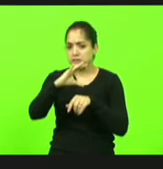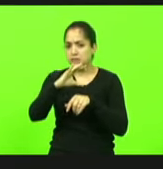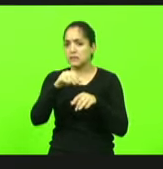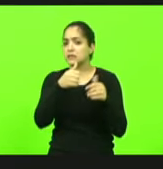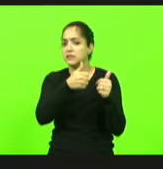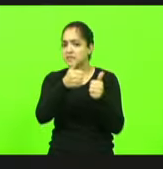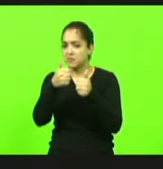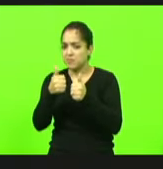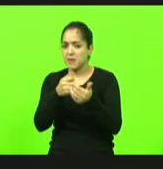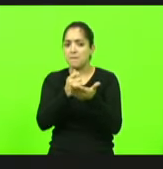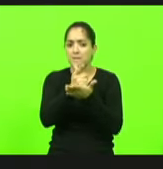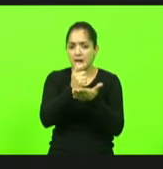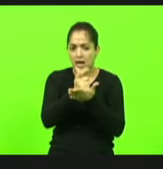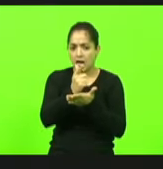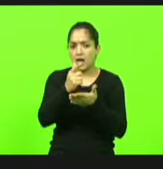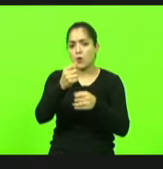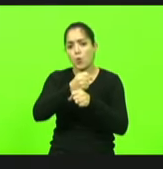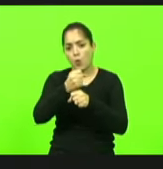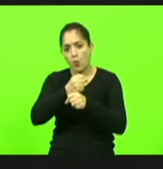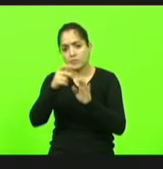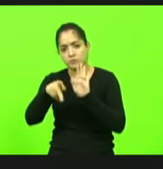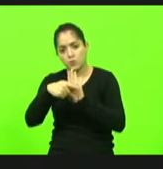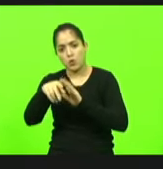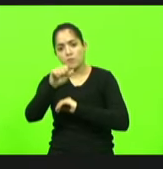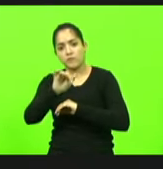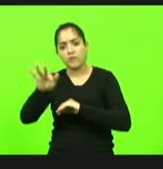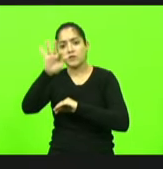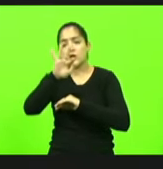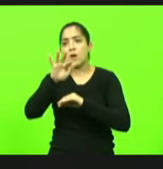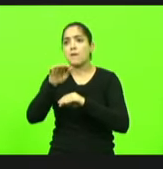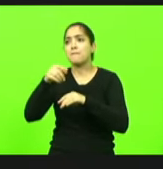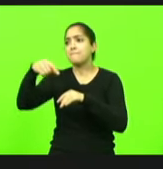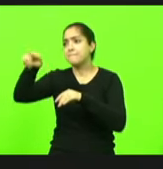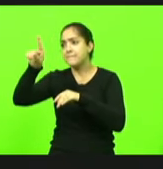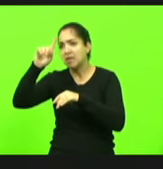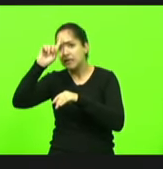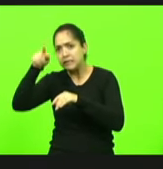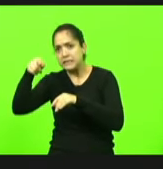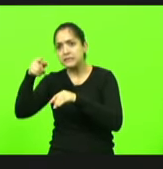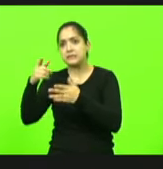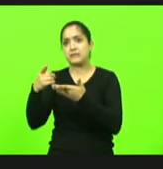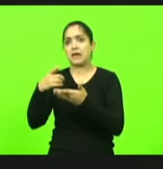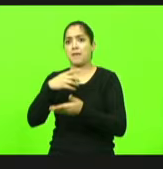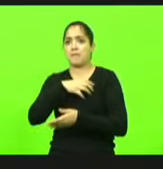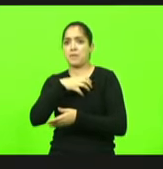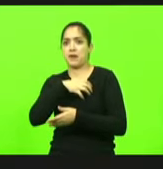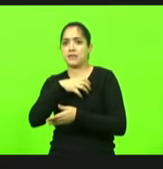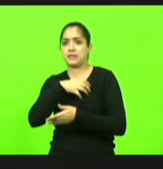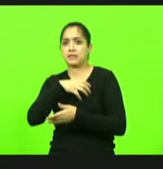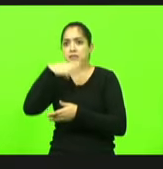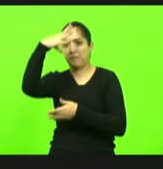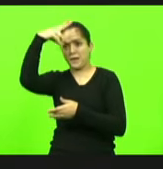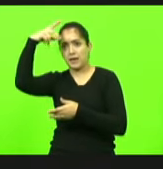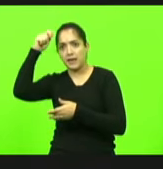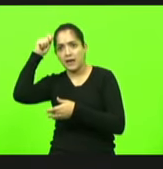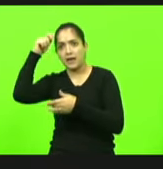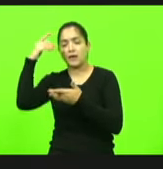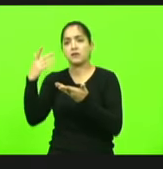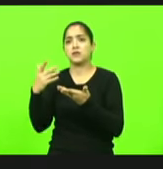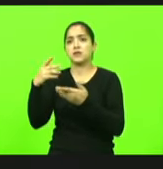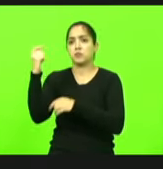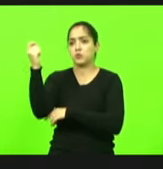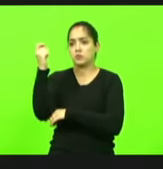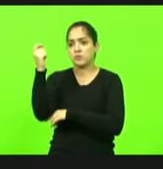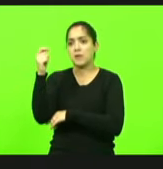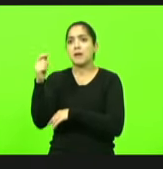eles pagam as obras federais. Então, mande para o Pará, mande para o Maranhão, para a Bahia, para o Paraná, para o Rio Grande do Sul, mas